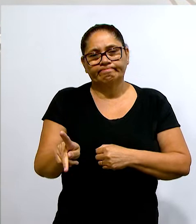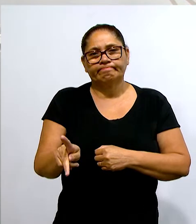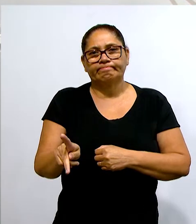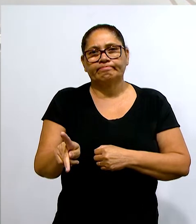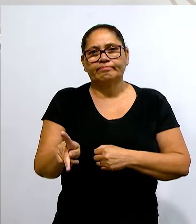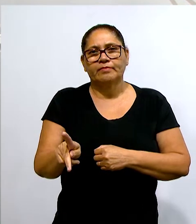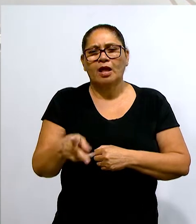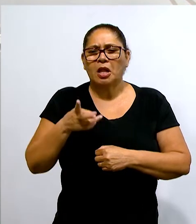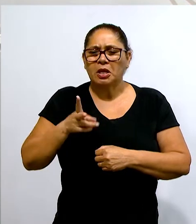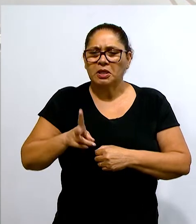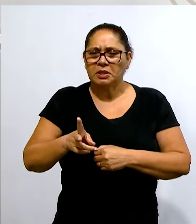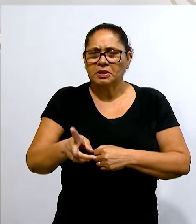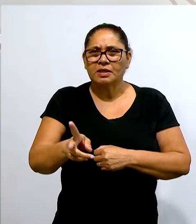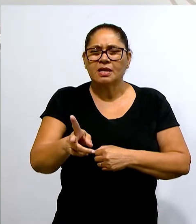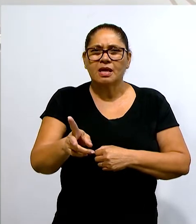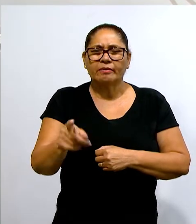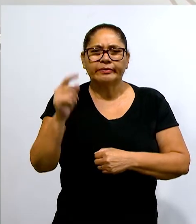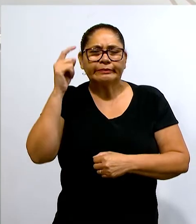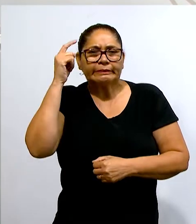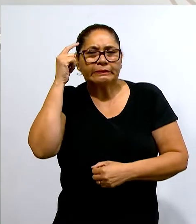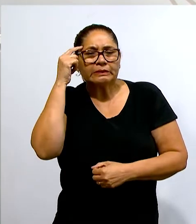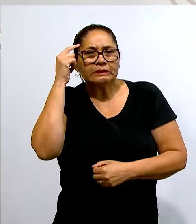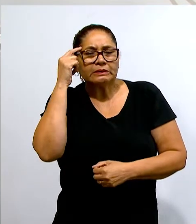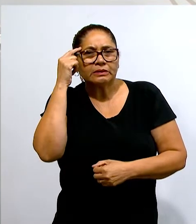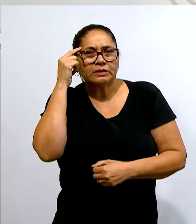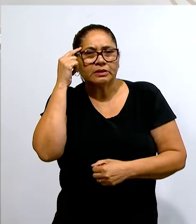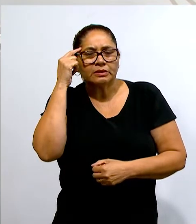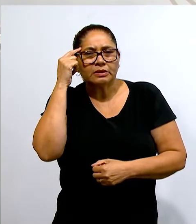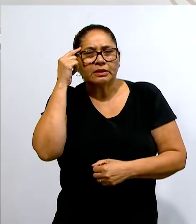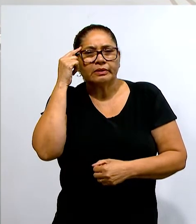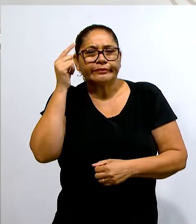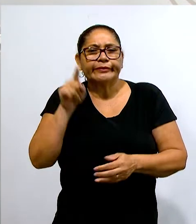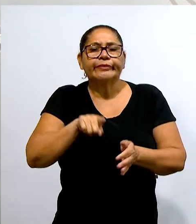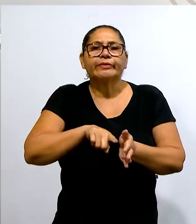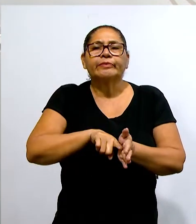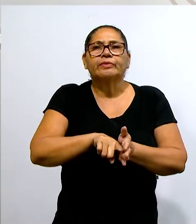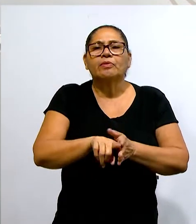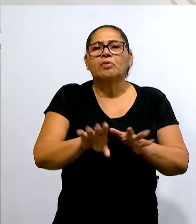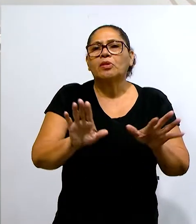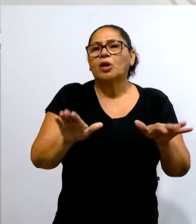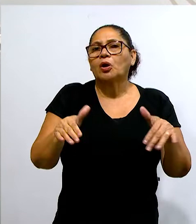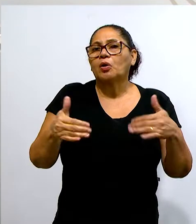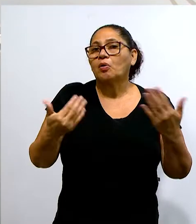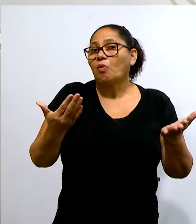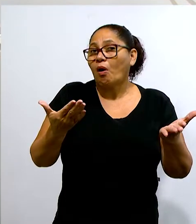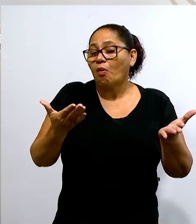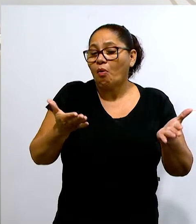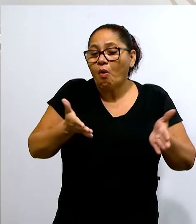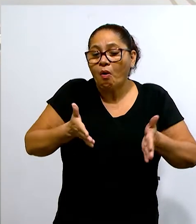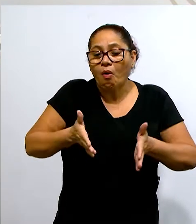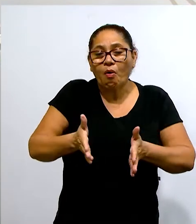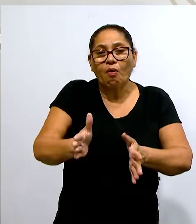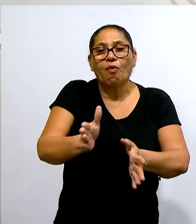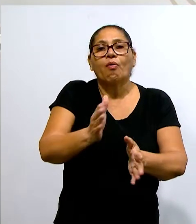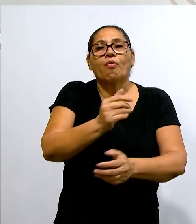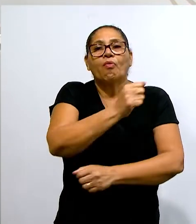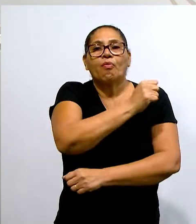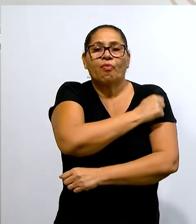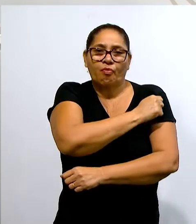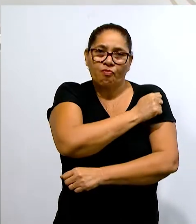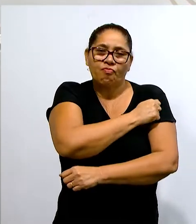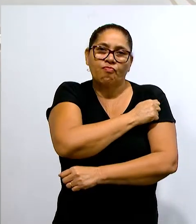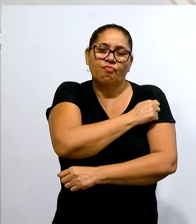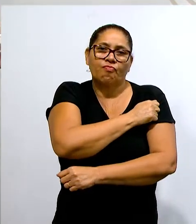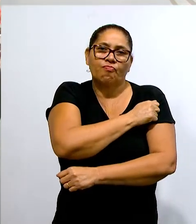ele vai sempre se preocupar com essas questões a qual irão conduzir o aluno a uma aprendizagem